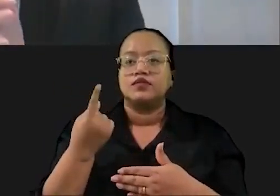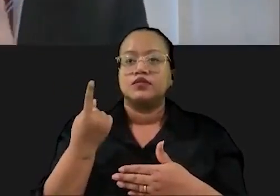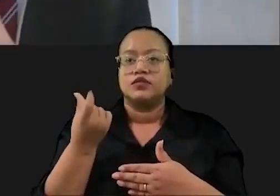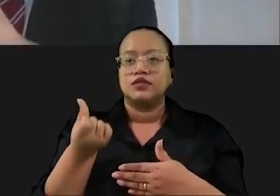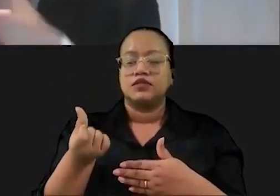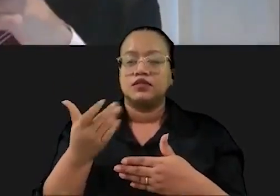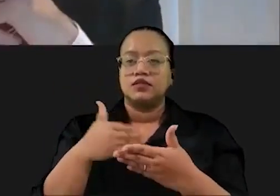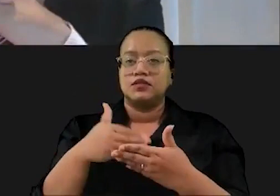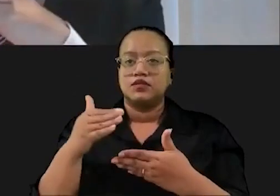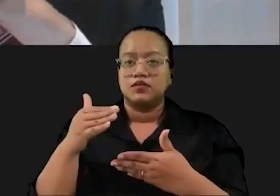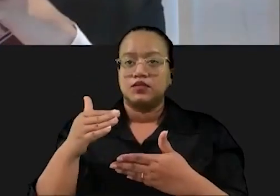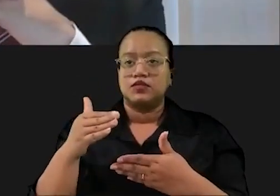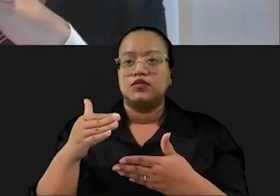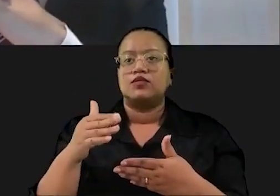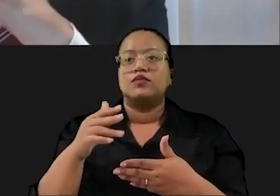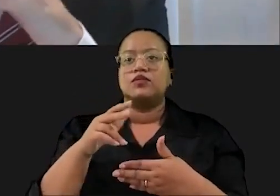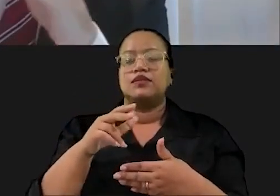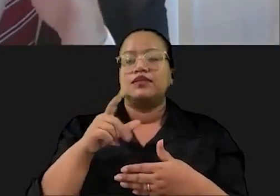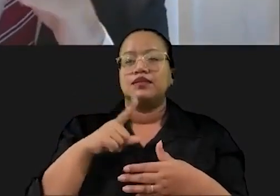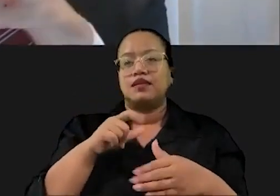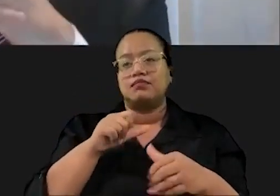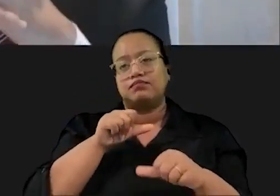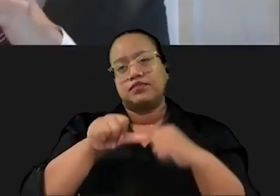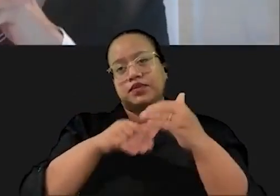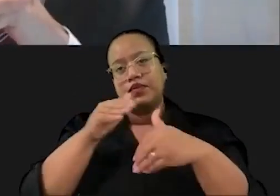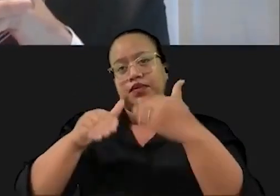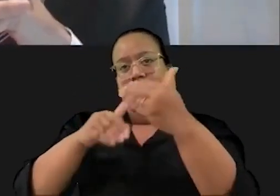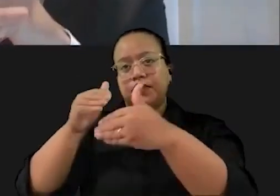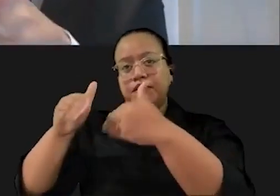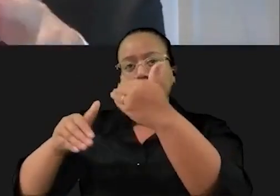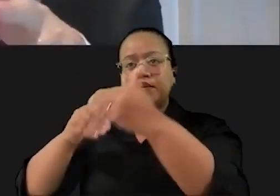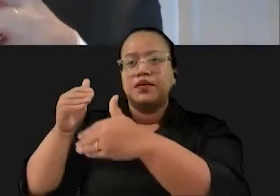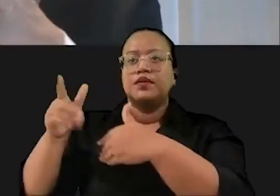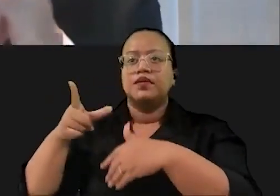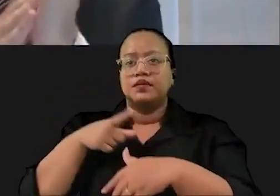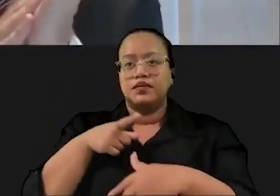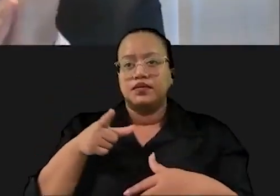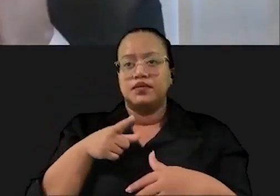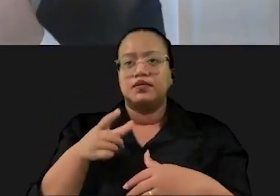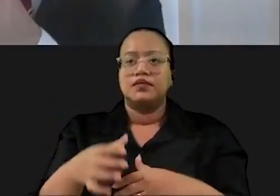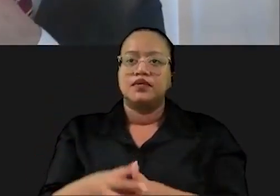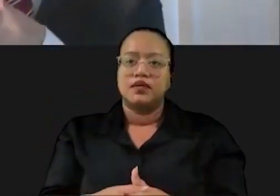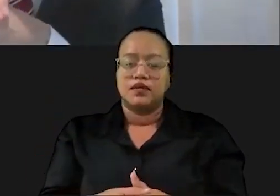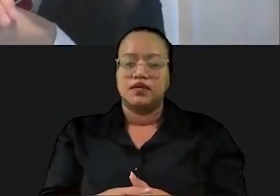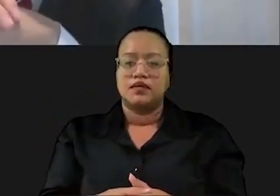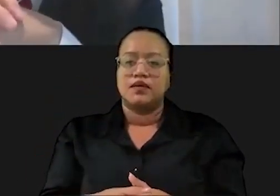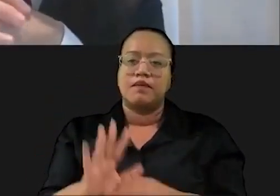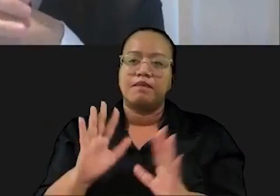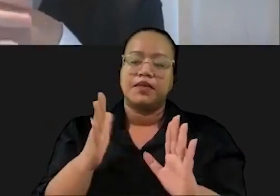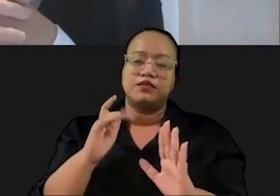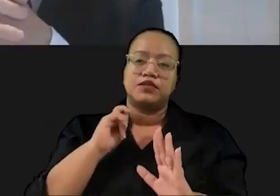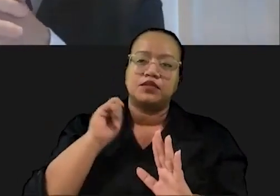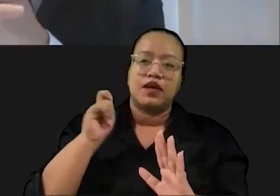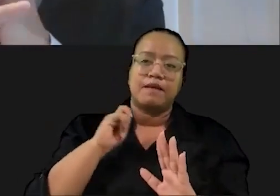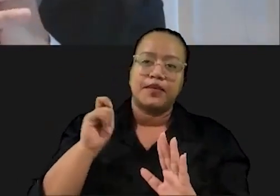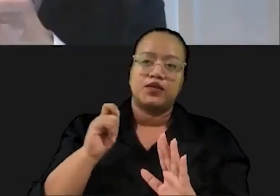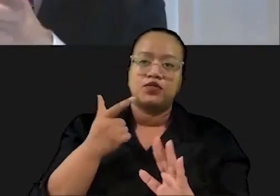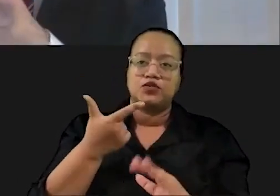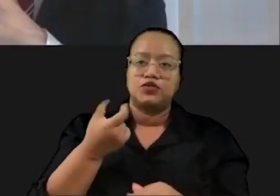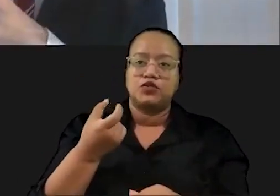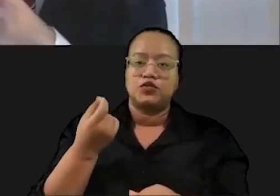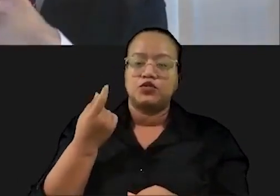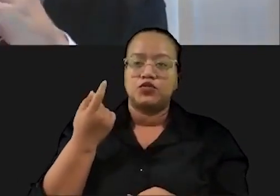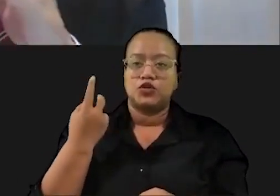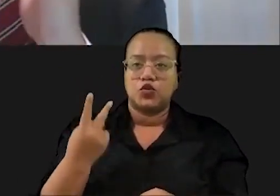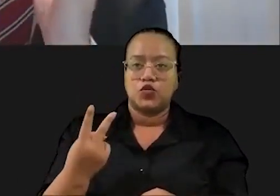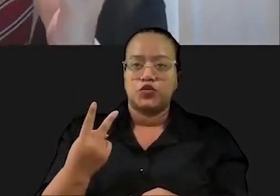né? Em abril, maio de 2002, por conta da superveniência da Lei 14.331,